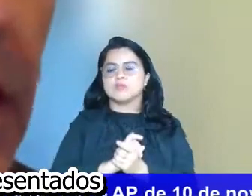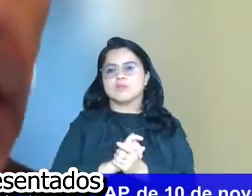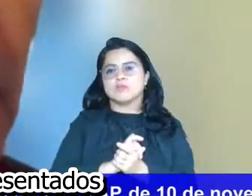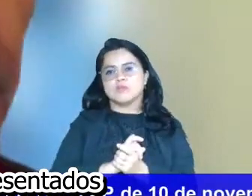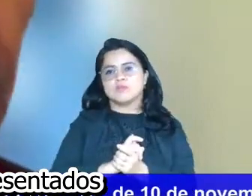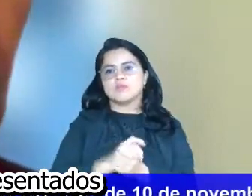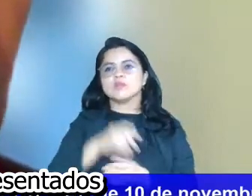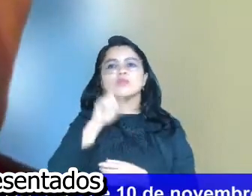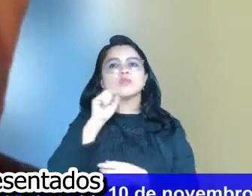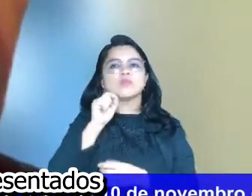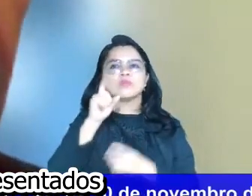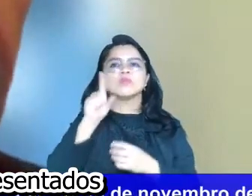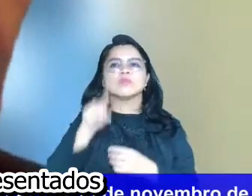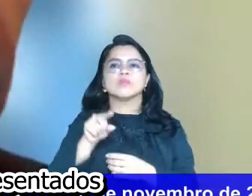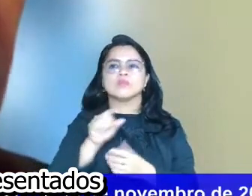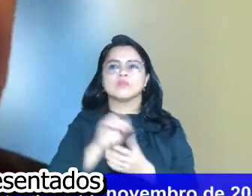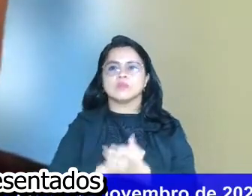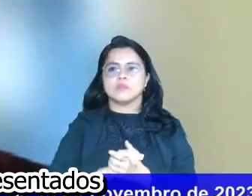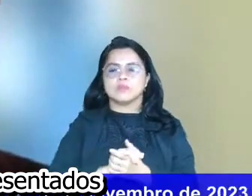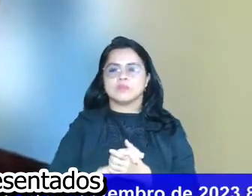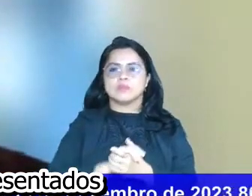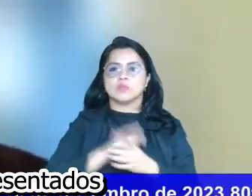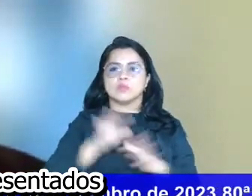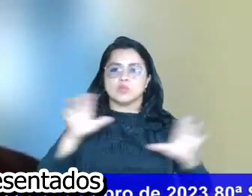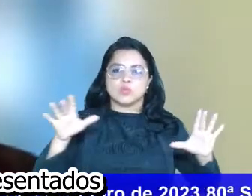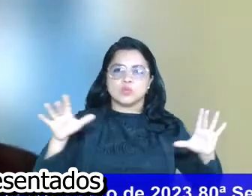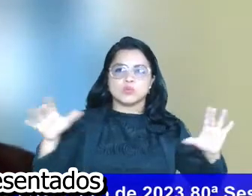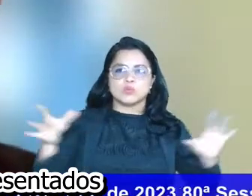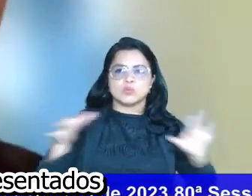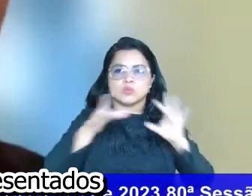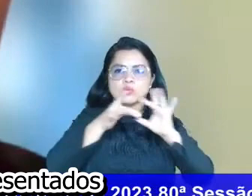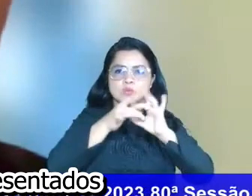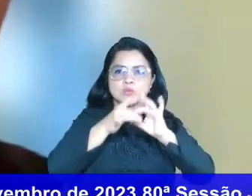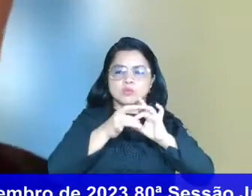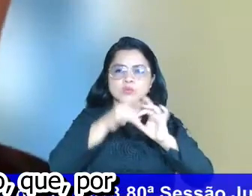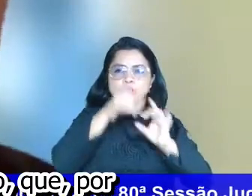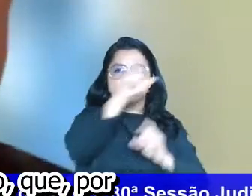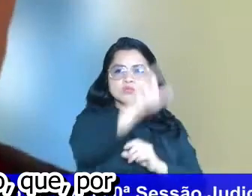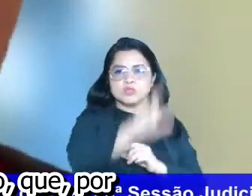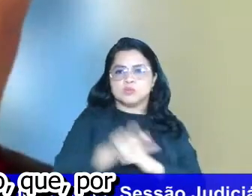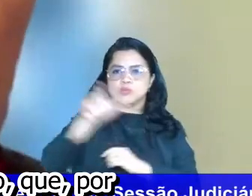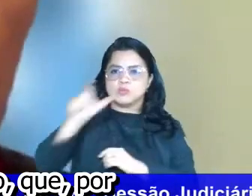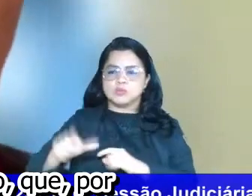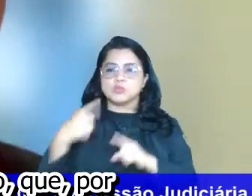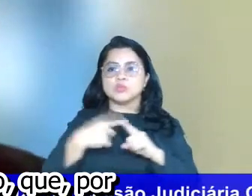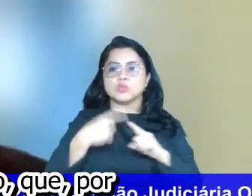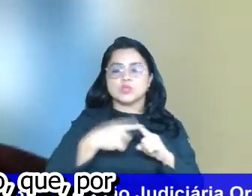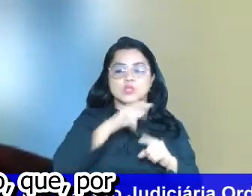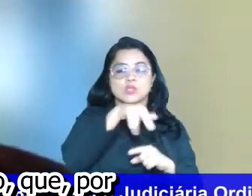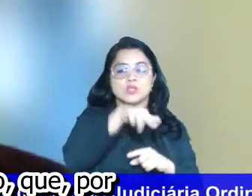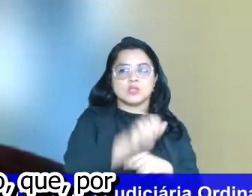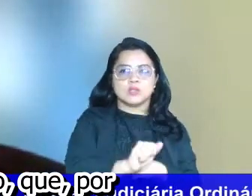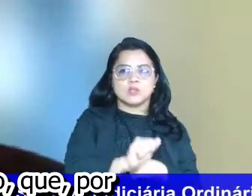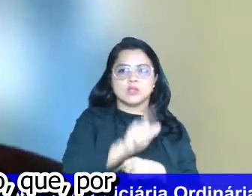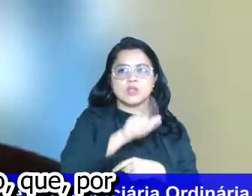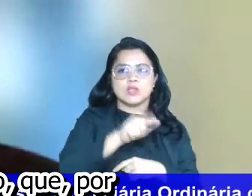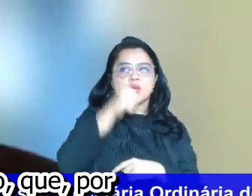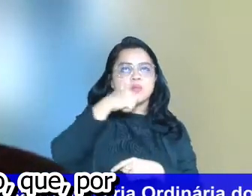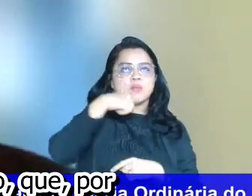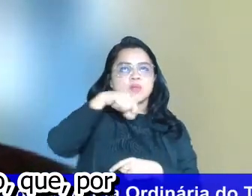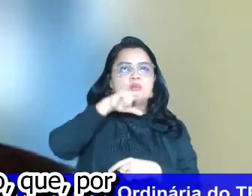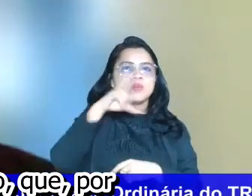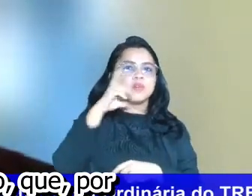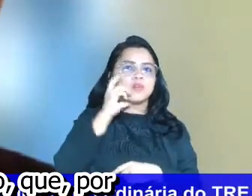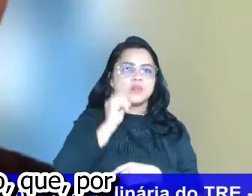é que a conexão entre os representados, porque Ana Zilda é mãe adotiva